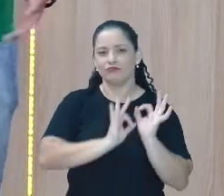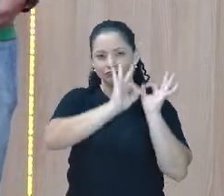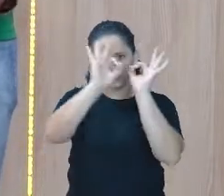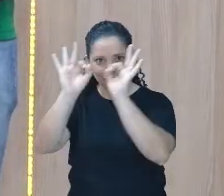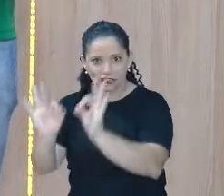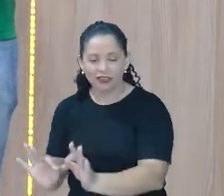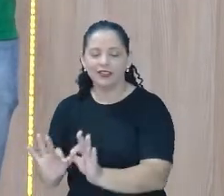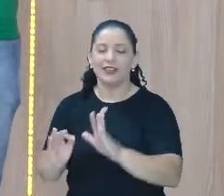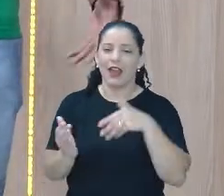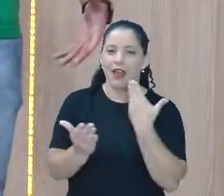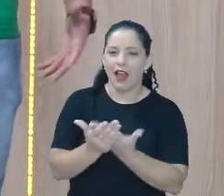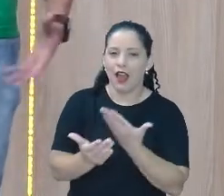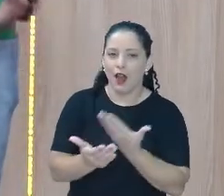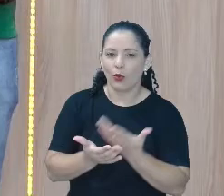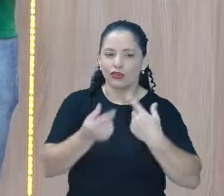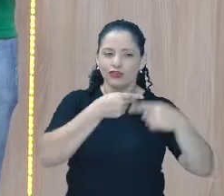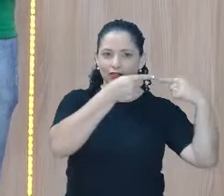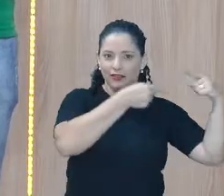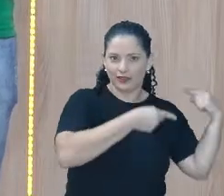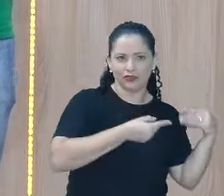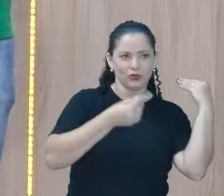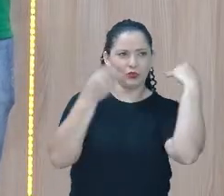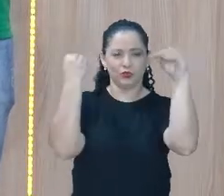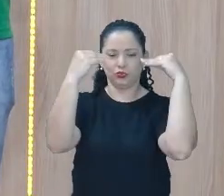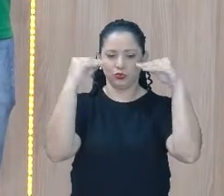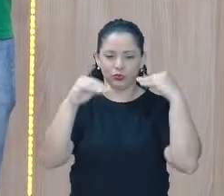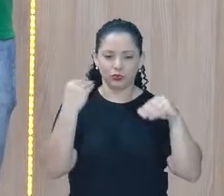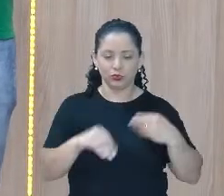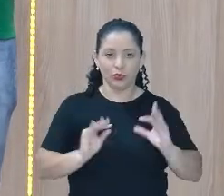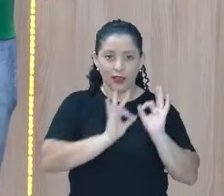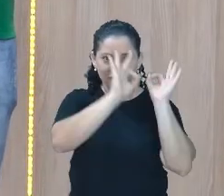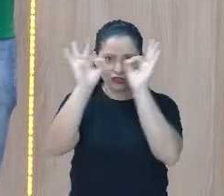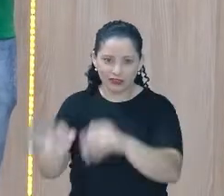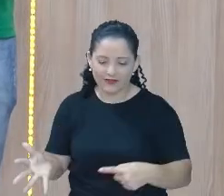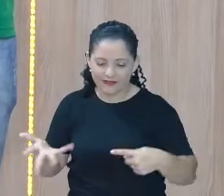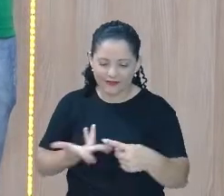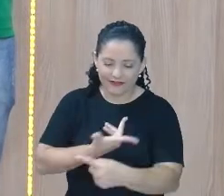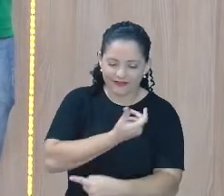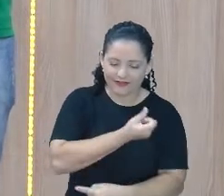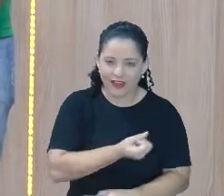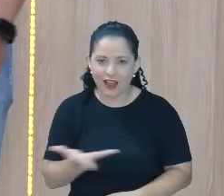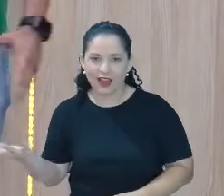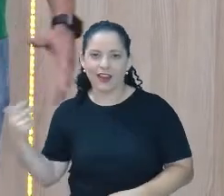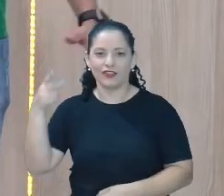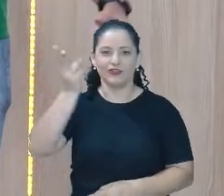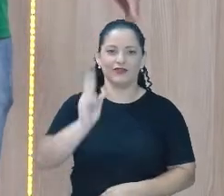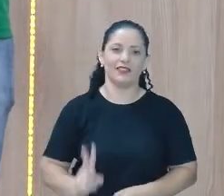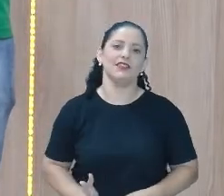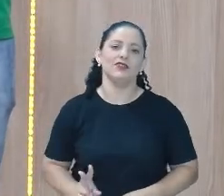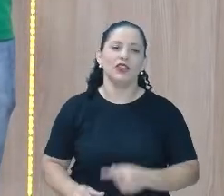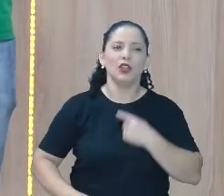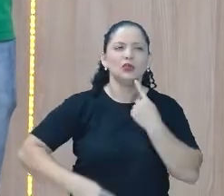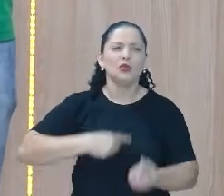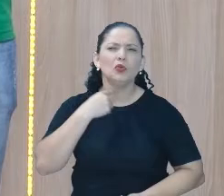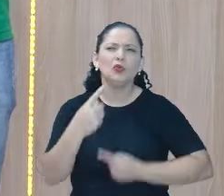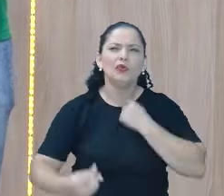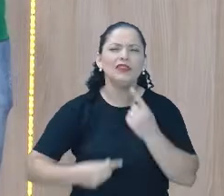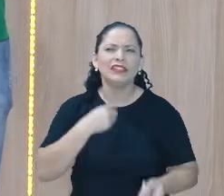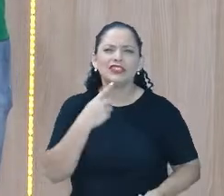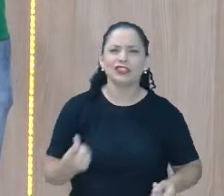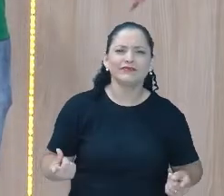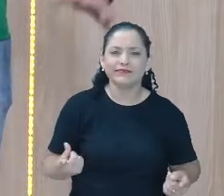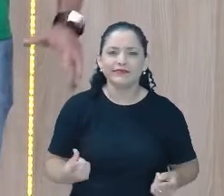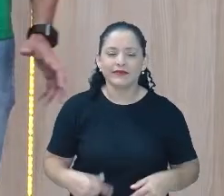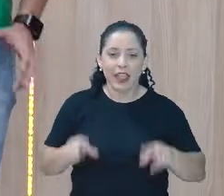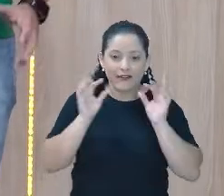as aulas, reprisar, assistir quantas vezes a gente quiser, tirar nossas dúvidas. Você coloca aí na velocidade